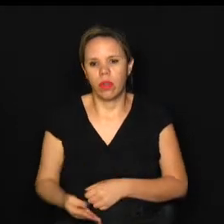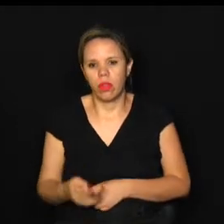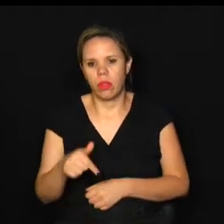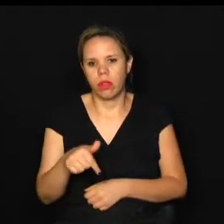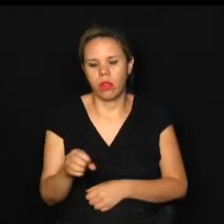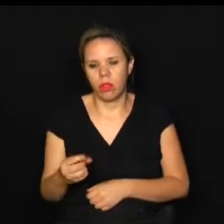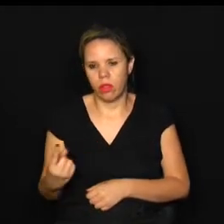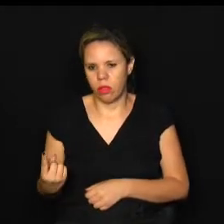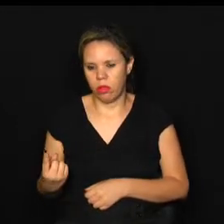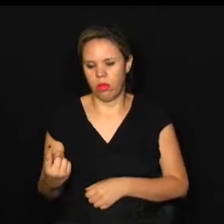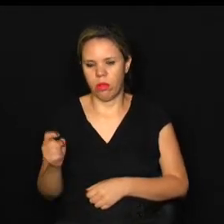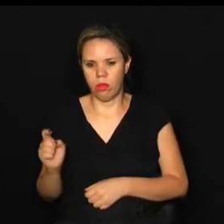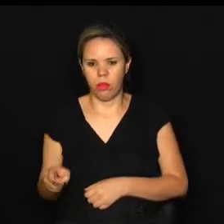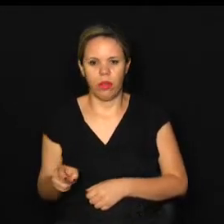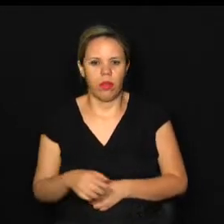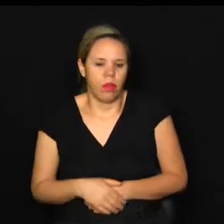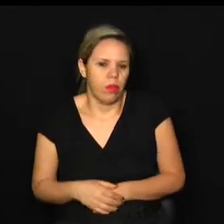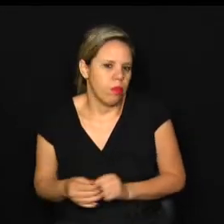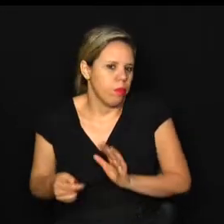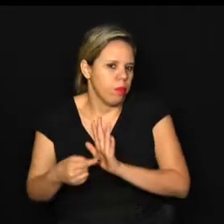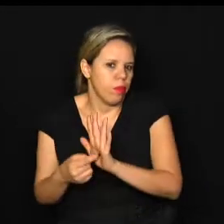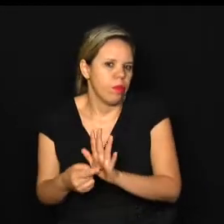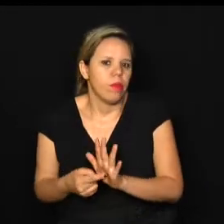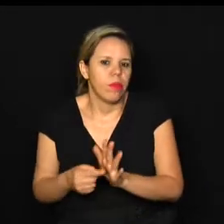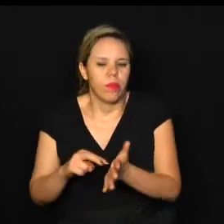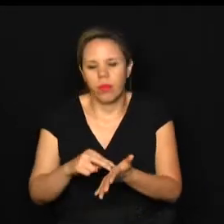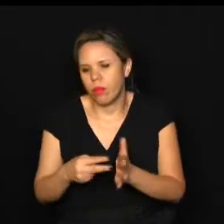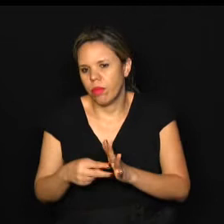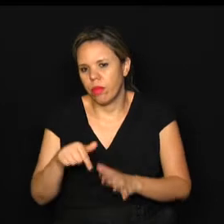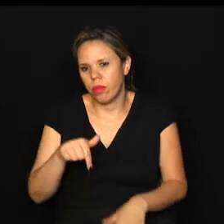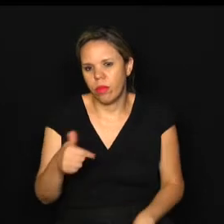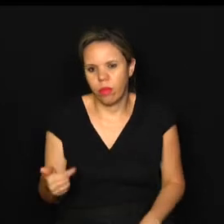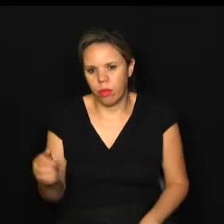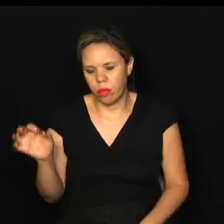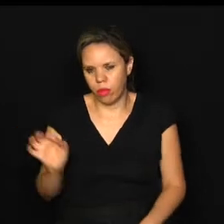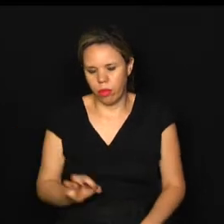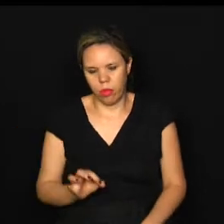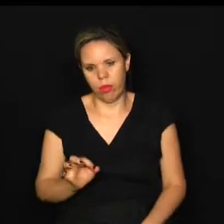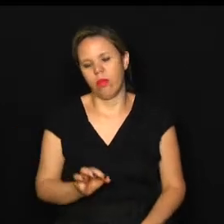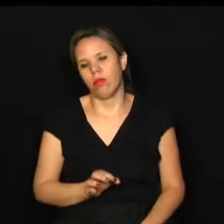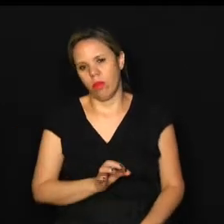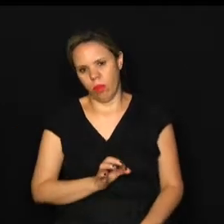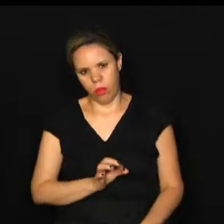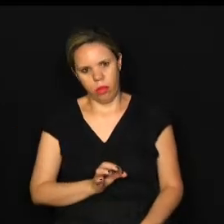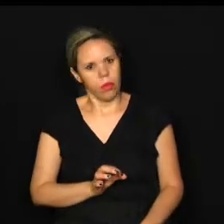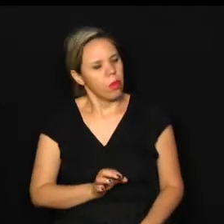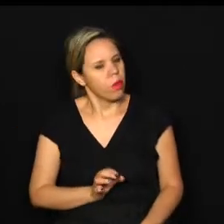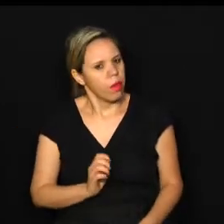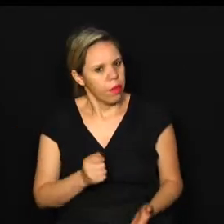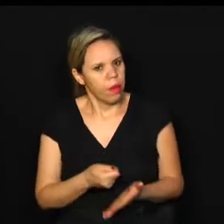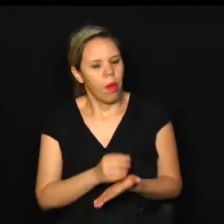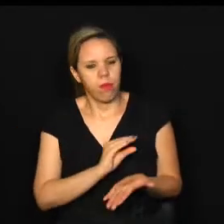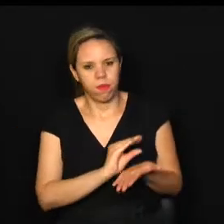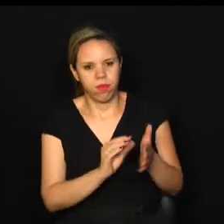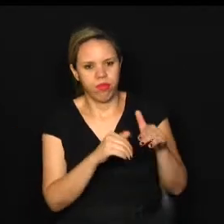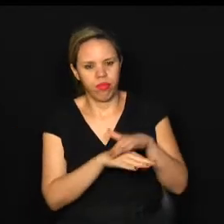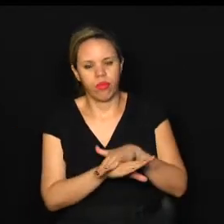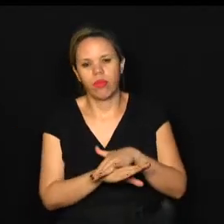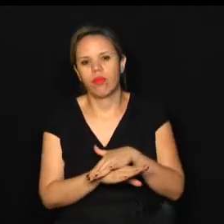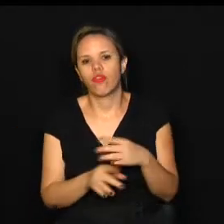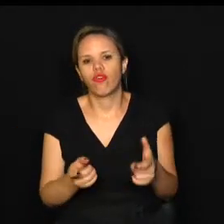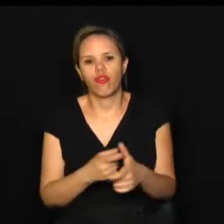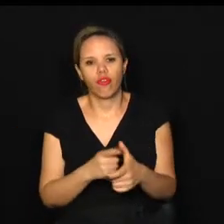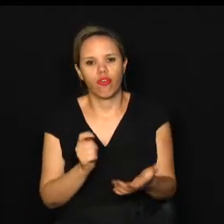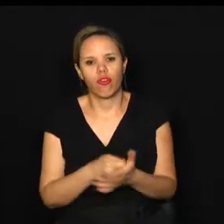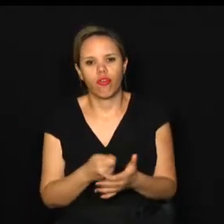4.701.500.000, representando aí 72% do orçamento atualizado. As despesas liquidadas